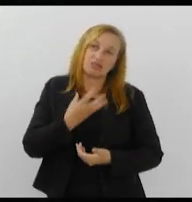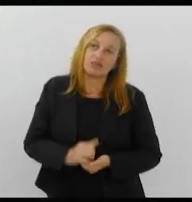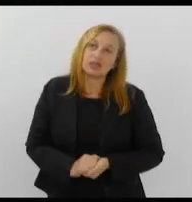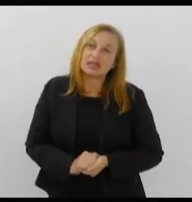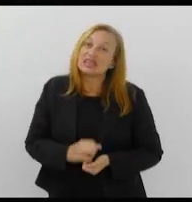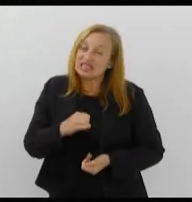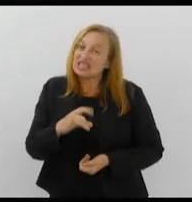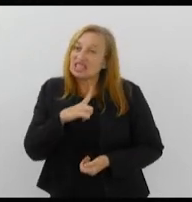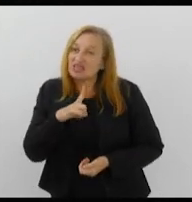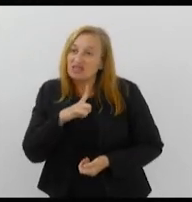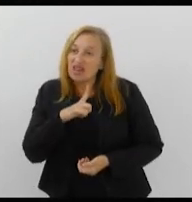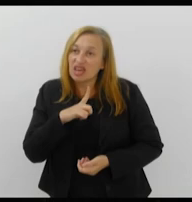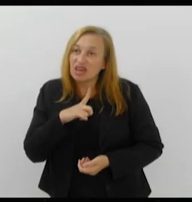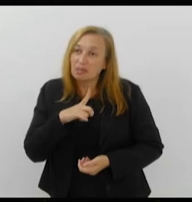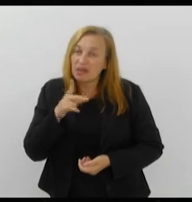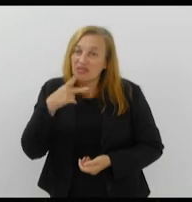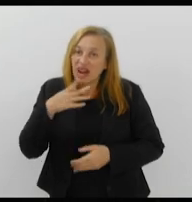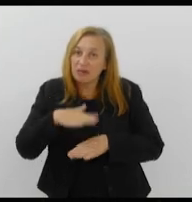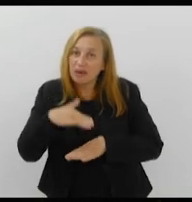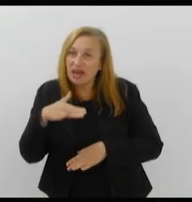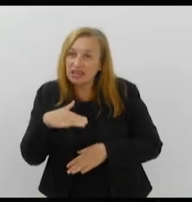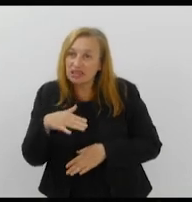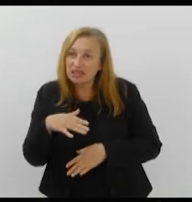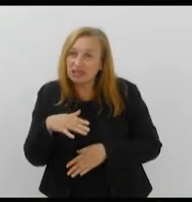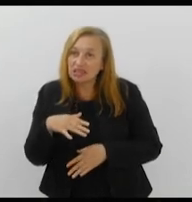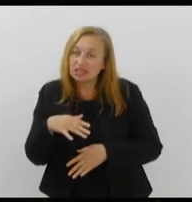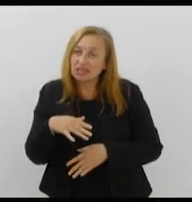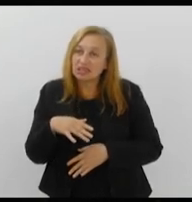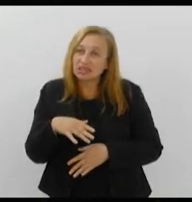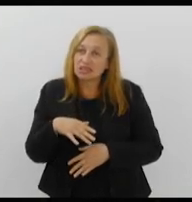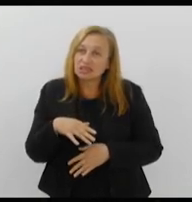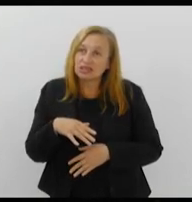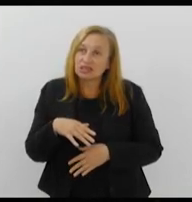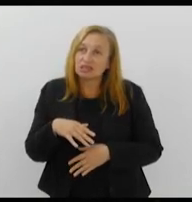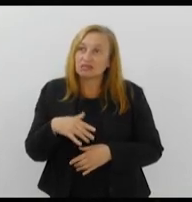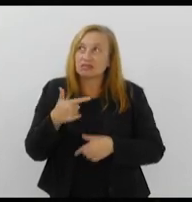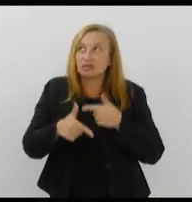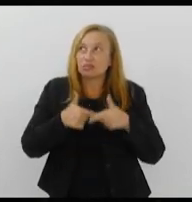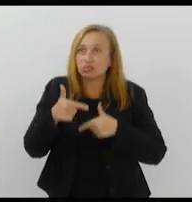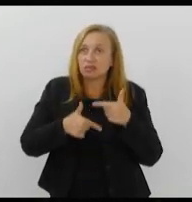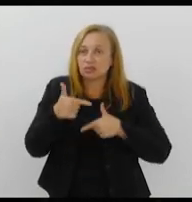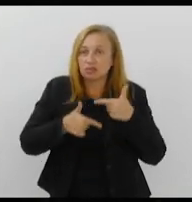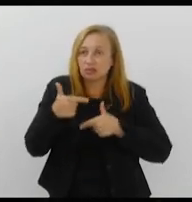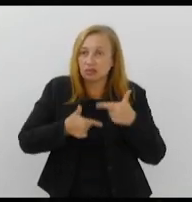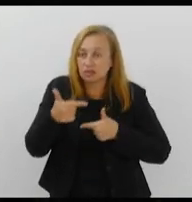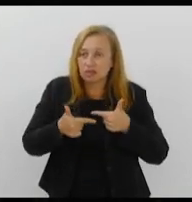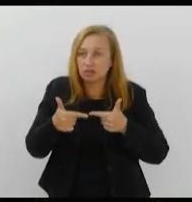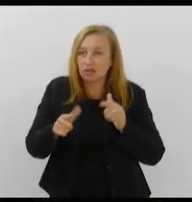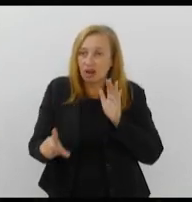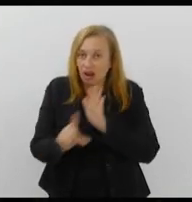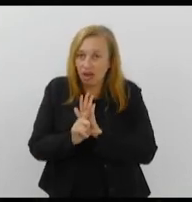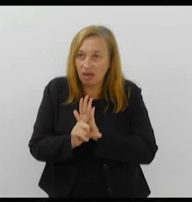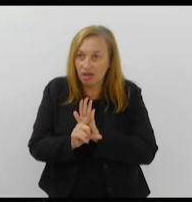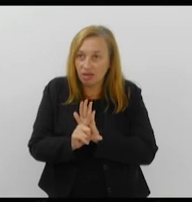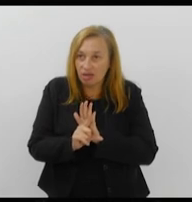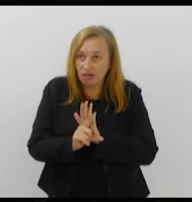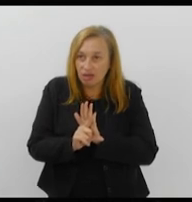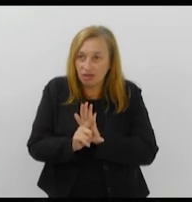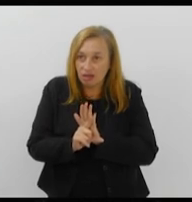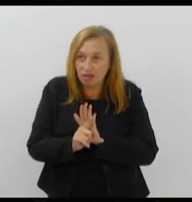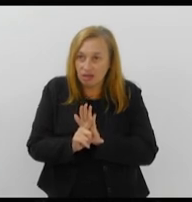tiver muito para falar, se você tiver muito para dizer, muito trabalho, muita lei,